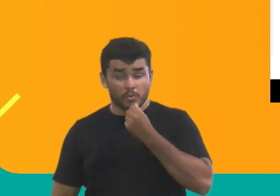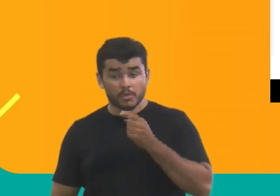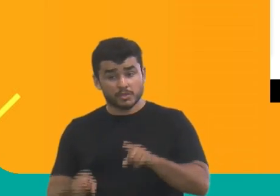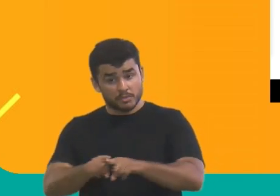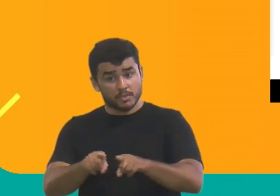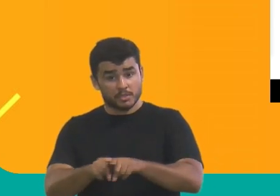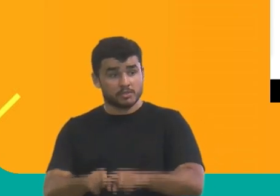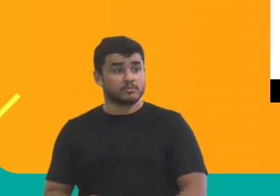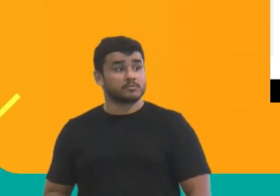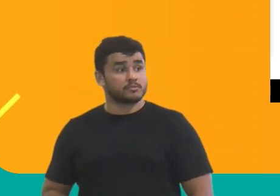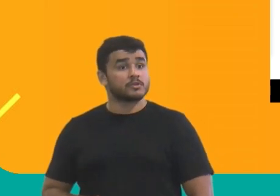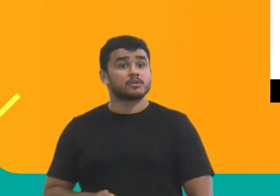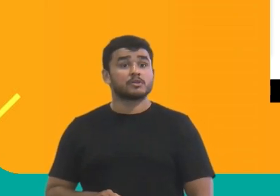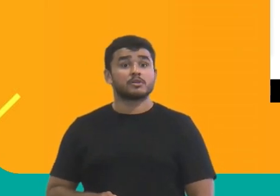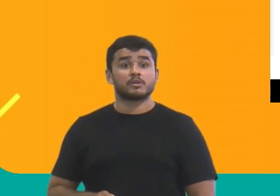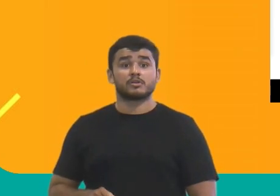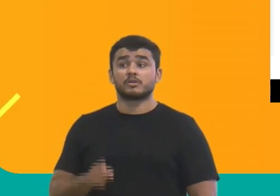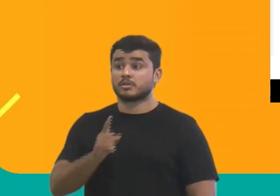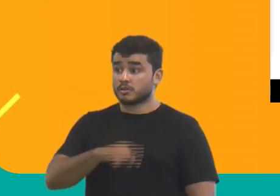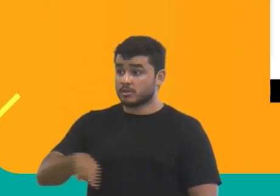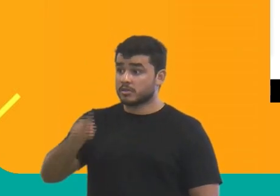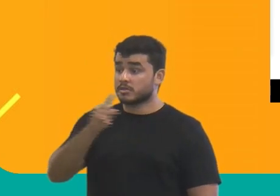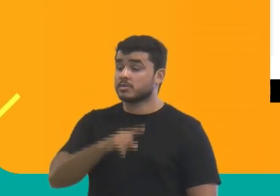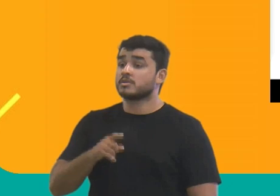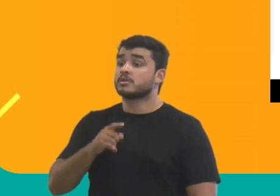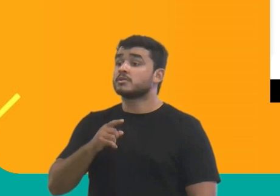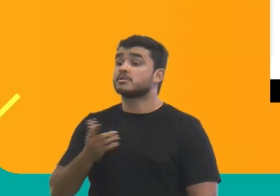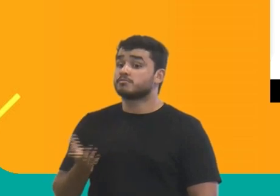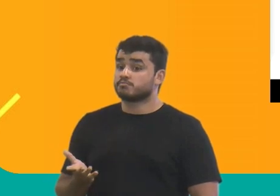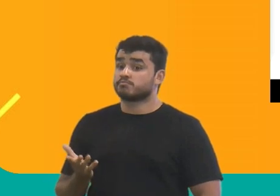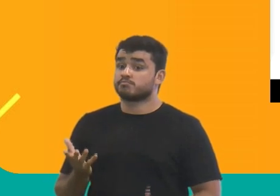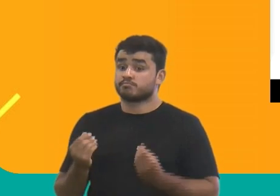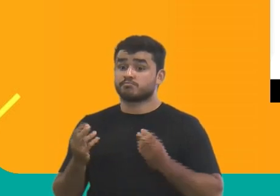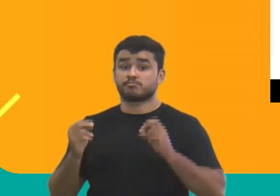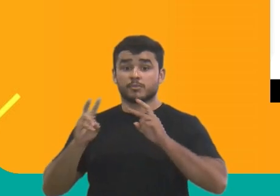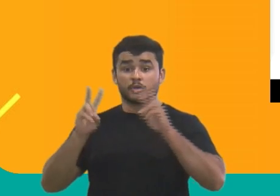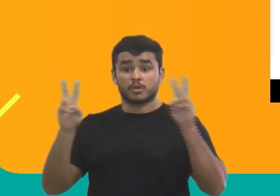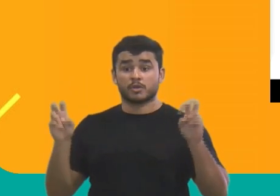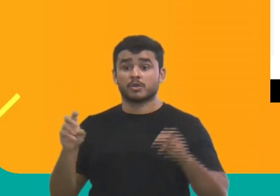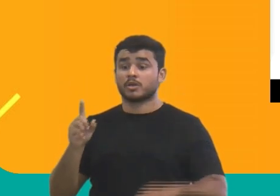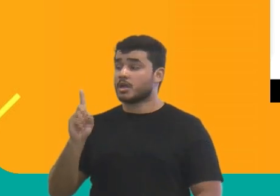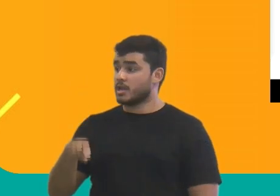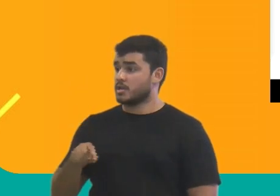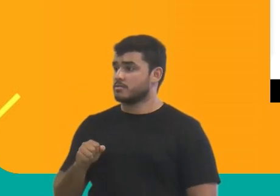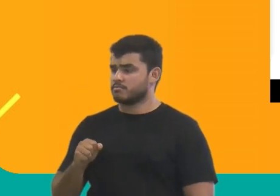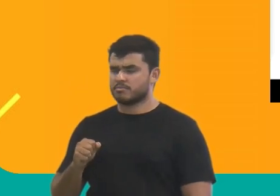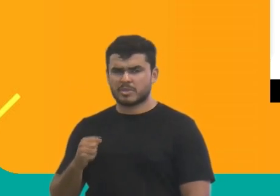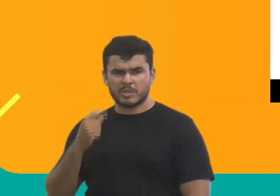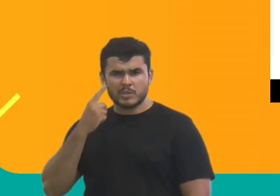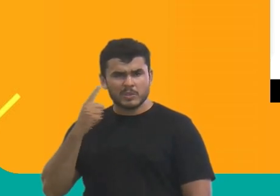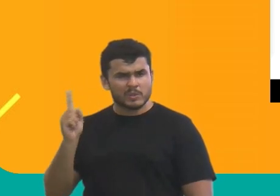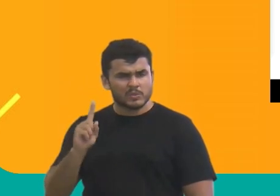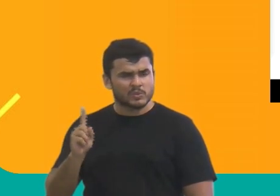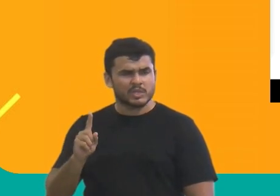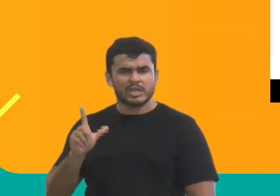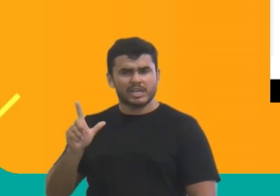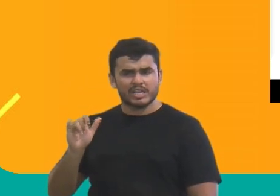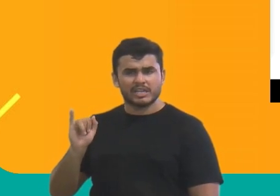evitadas. Nunca se falou tanto em lipedema, como se tem falado nos últimos anos. Viste que eu nunca nem ouvi falar o que é